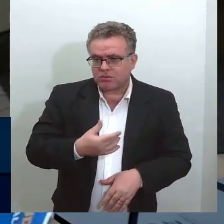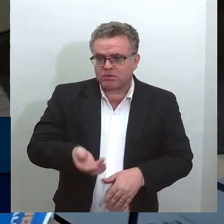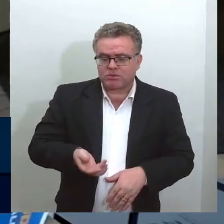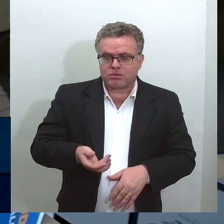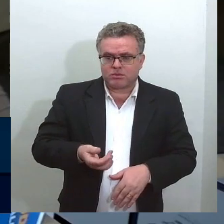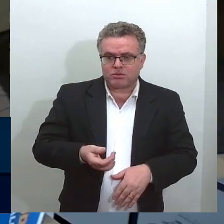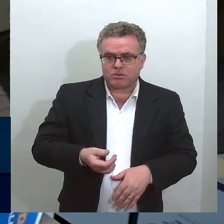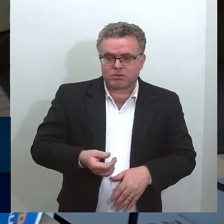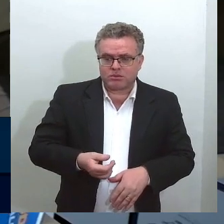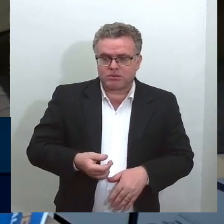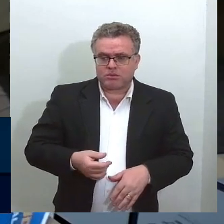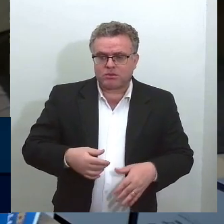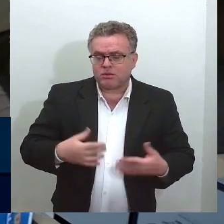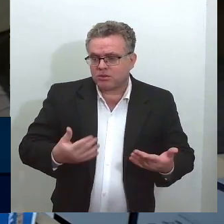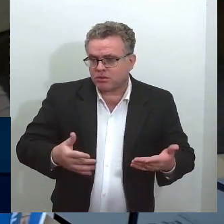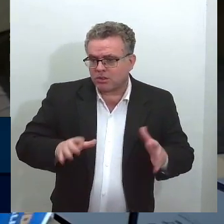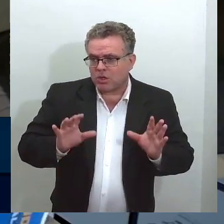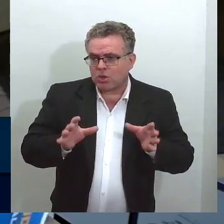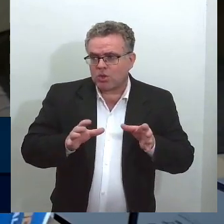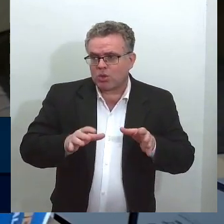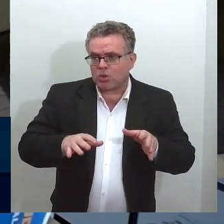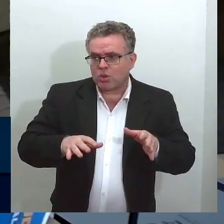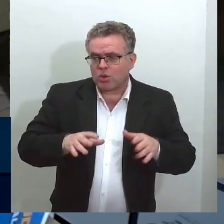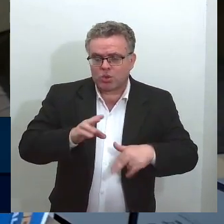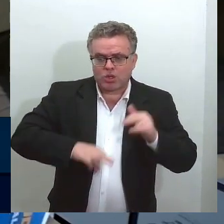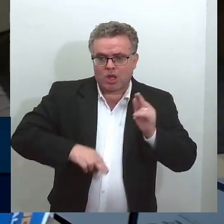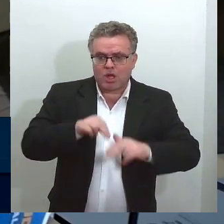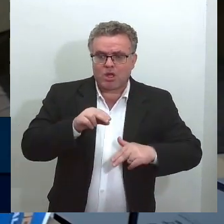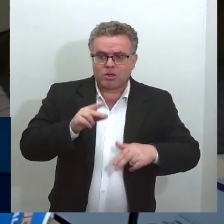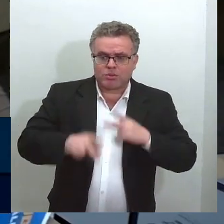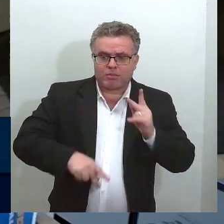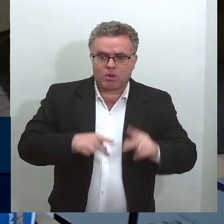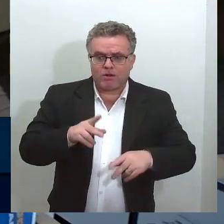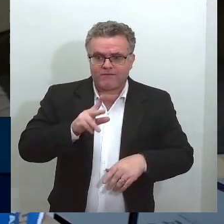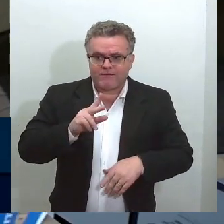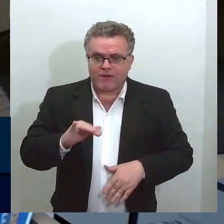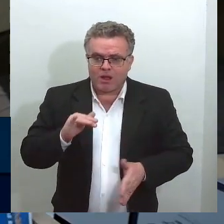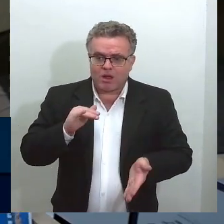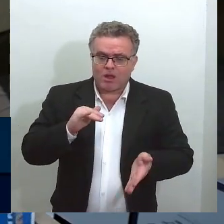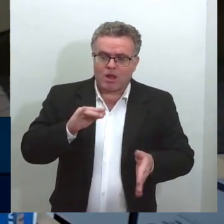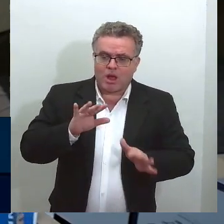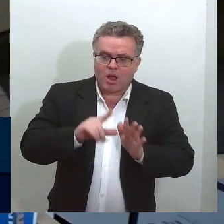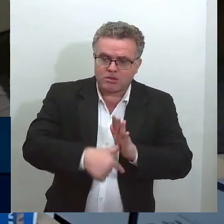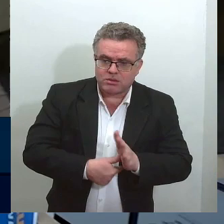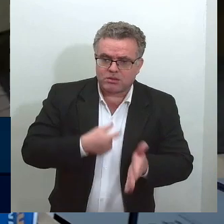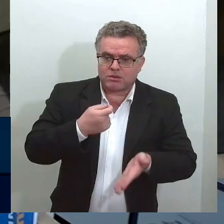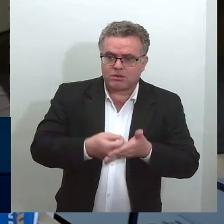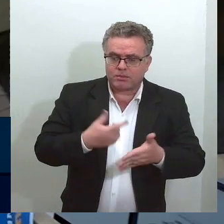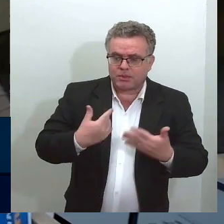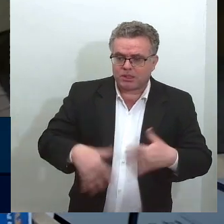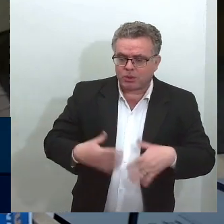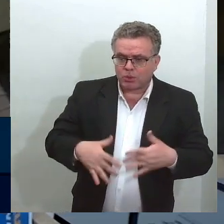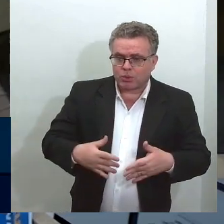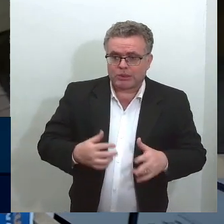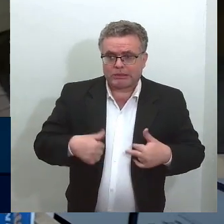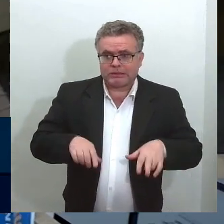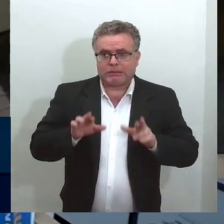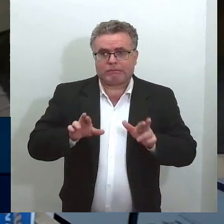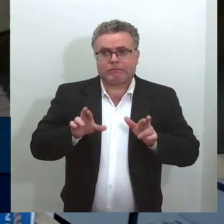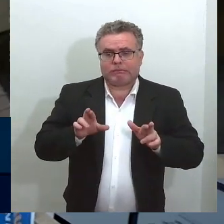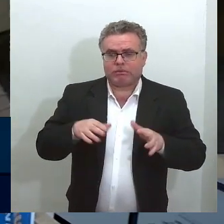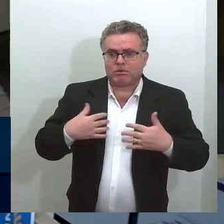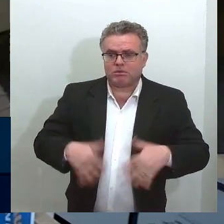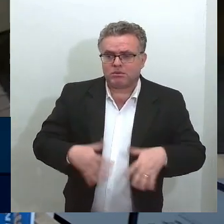fazer isso tudo, vai atrasar alguma folha. Muita gente, a gente sabe que torce contra, mas a resposta veio com muito